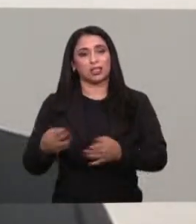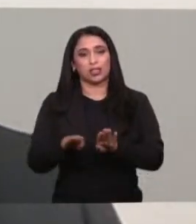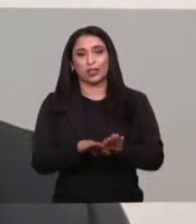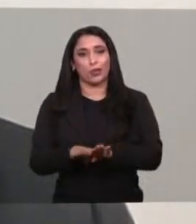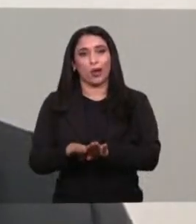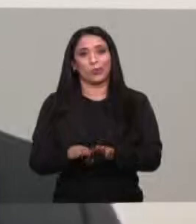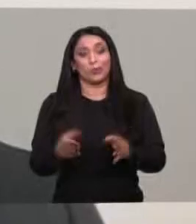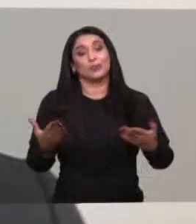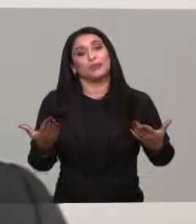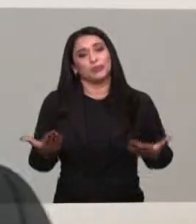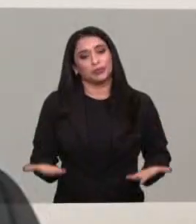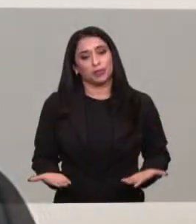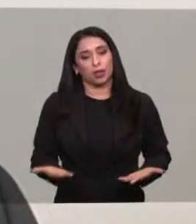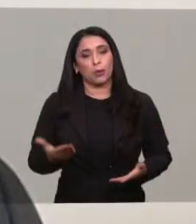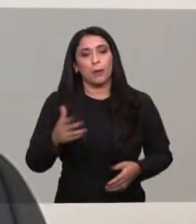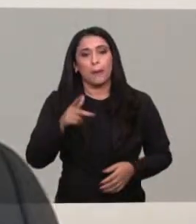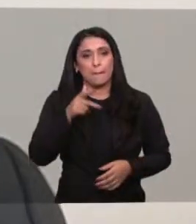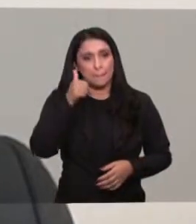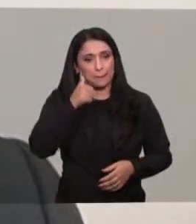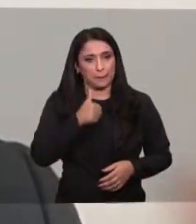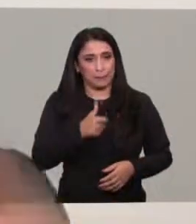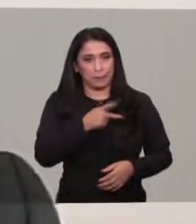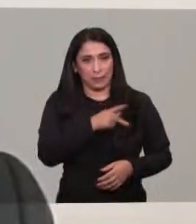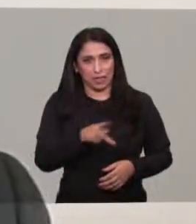Eminente Presidente Rosa Weber,